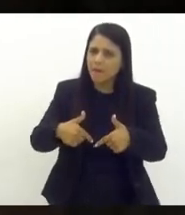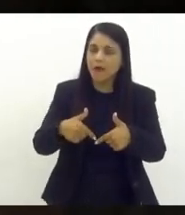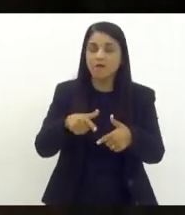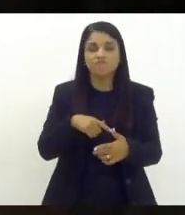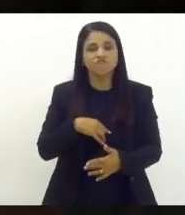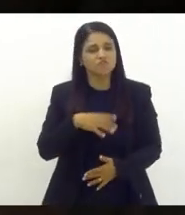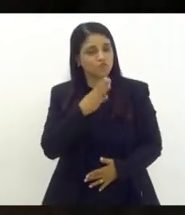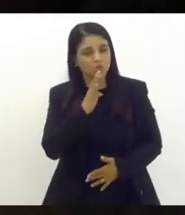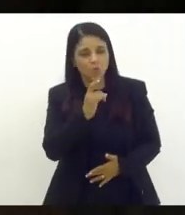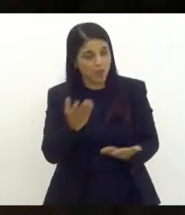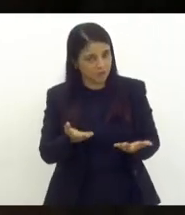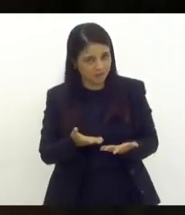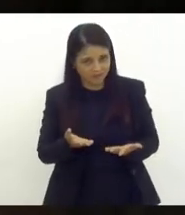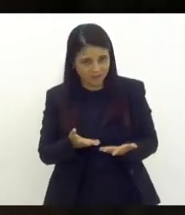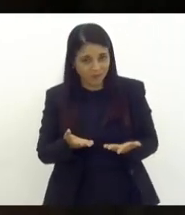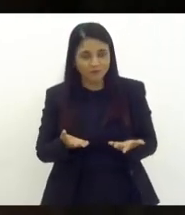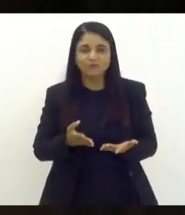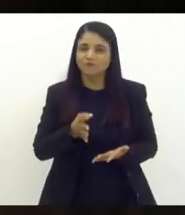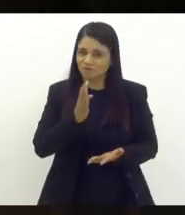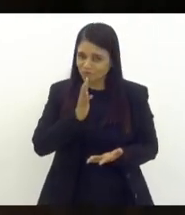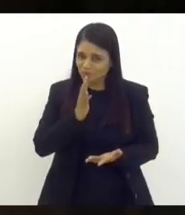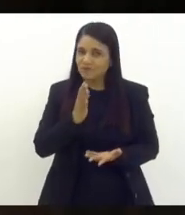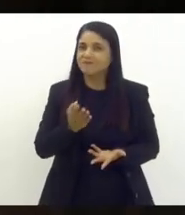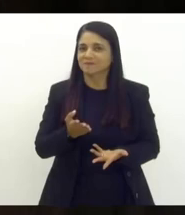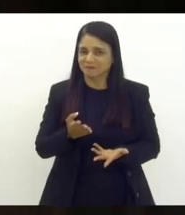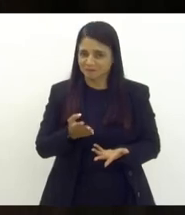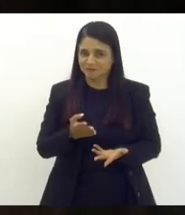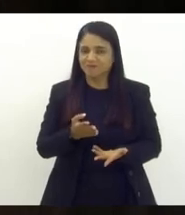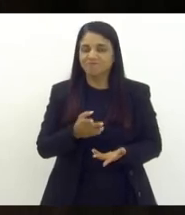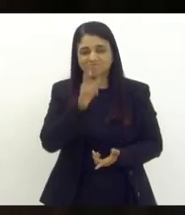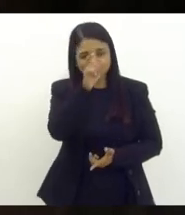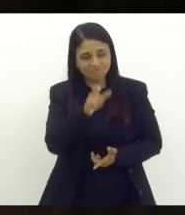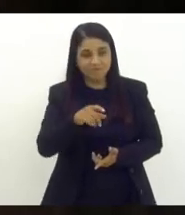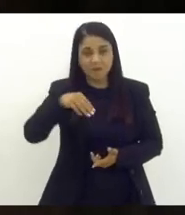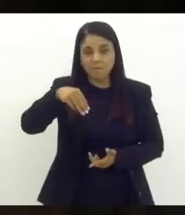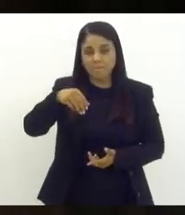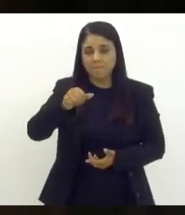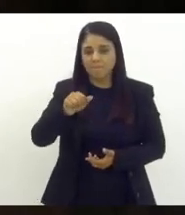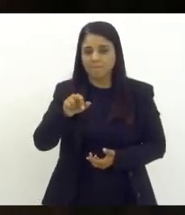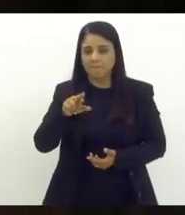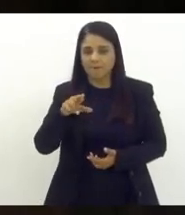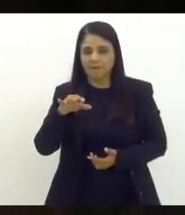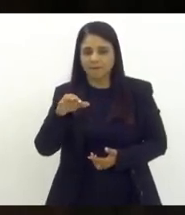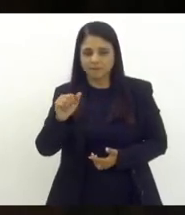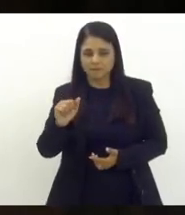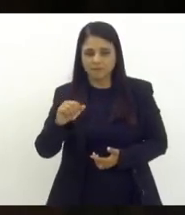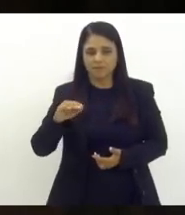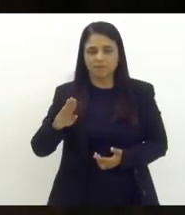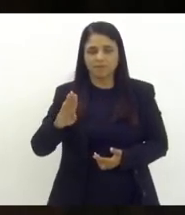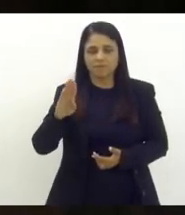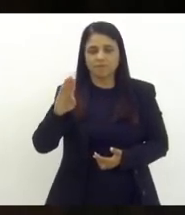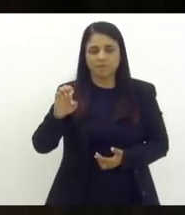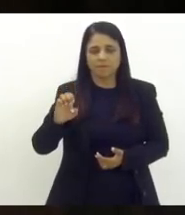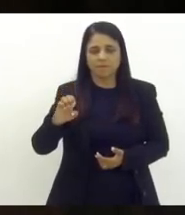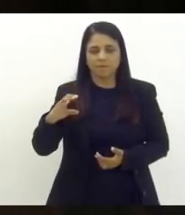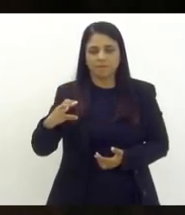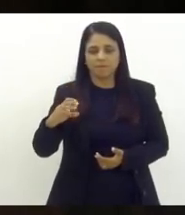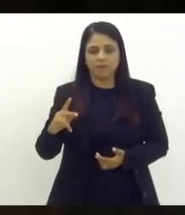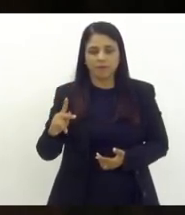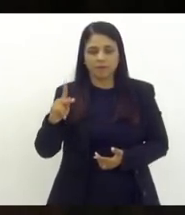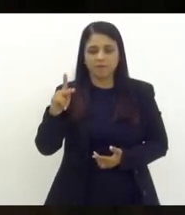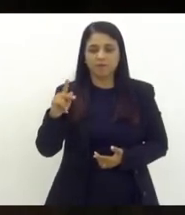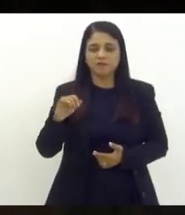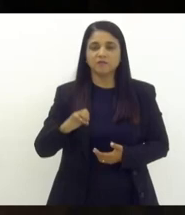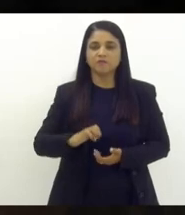conhece há de conhecer no dia de hoje que é a mácia be e vocês vão entender o